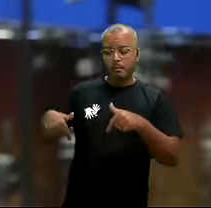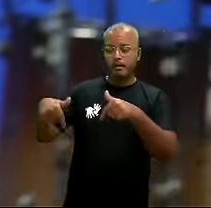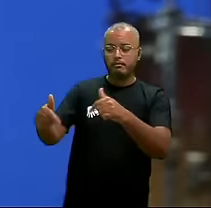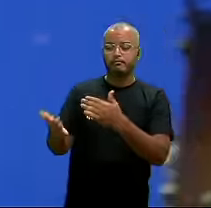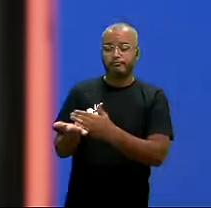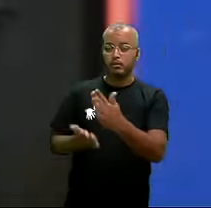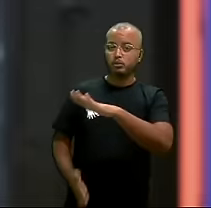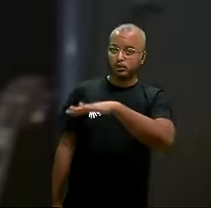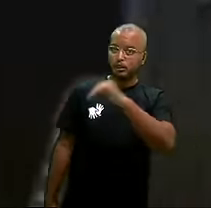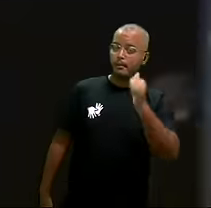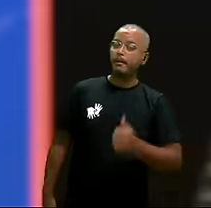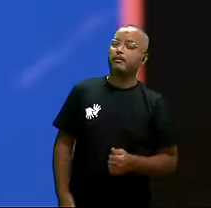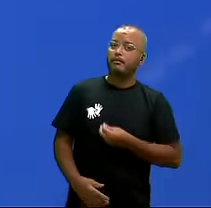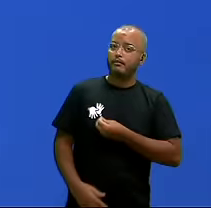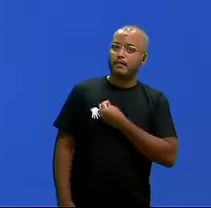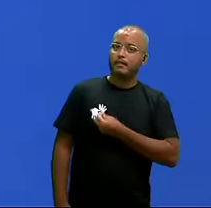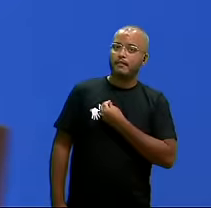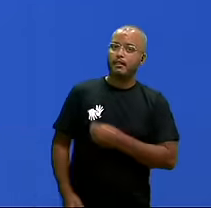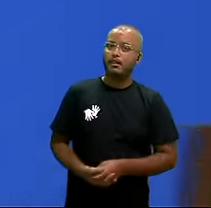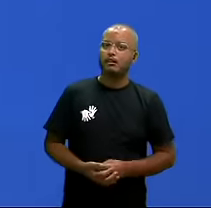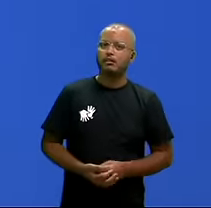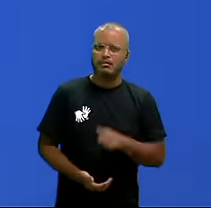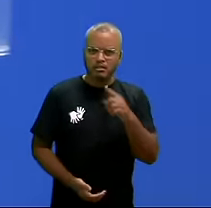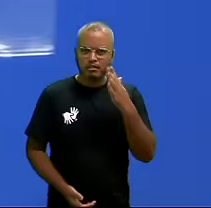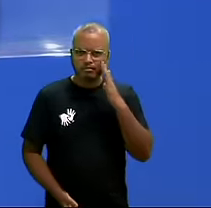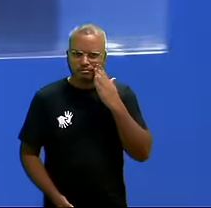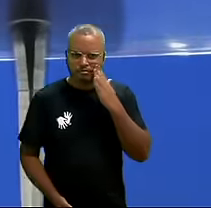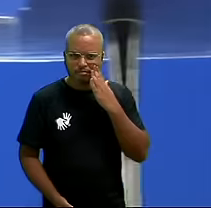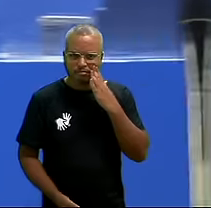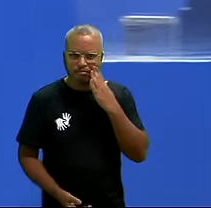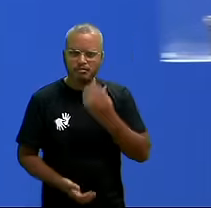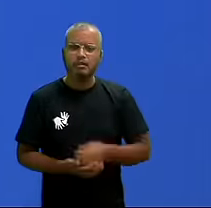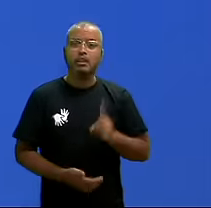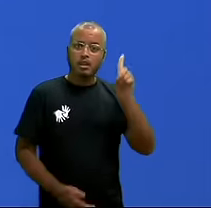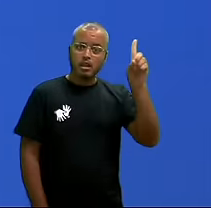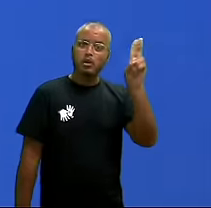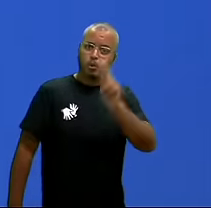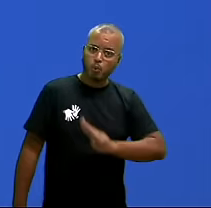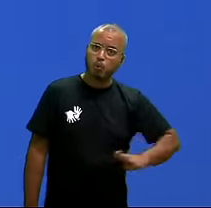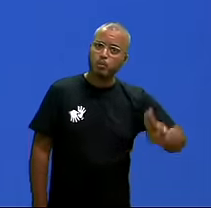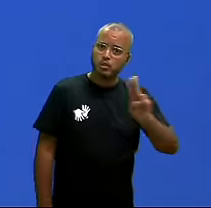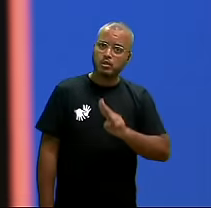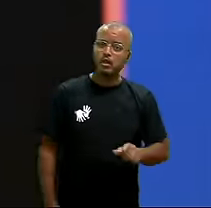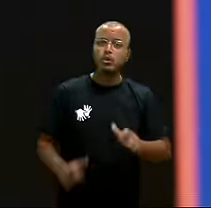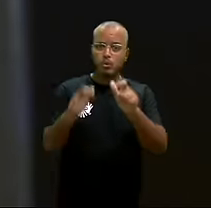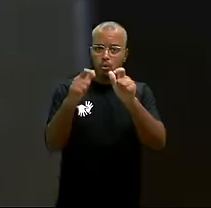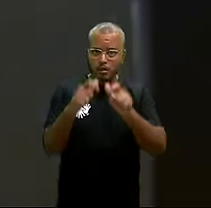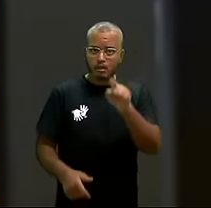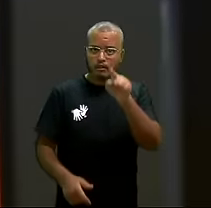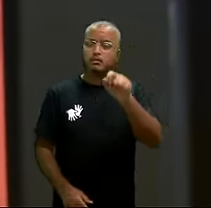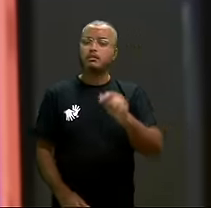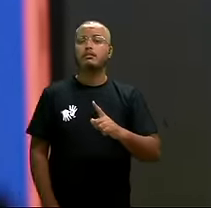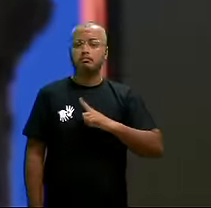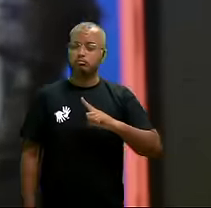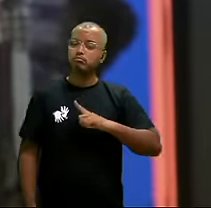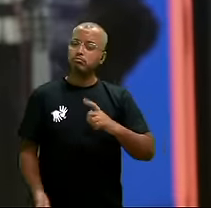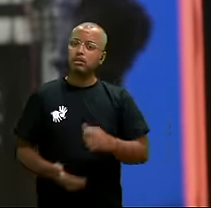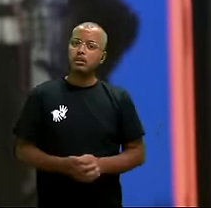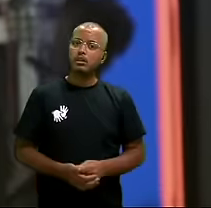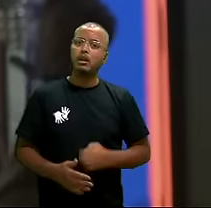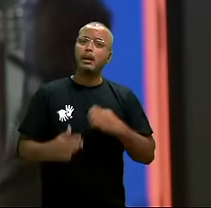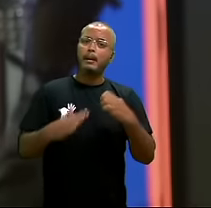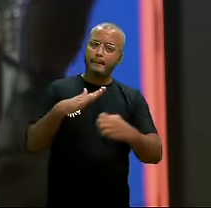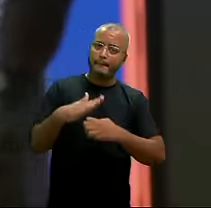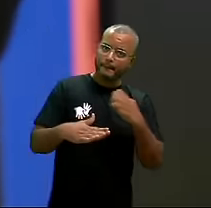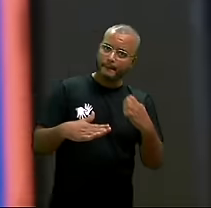Teu escritório, teu púlpito, quem está ouvindo o que eu estou falando? Que tal você deixar eu te usar lá onde você anda, lá onde você está, lá na tua empresa, no teu escritório,